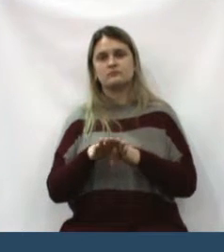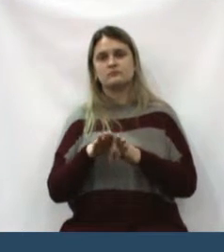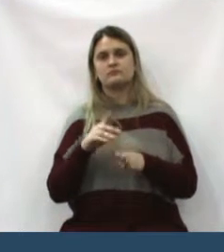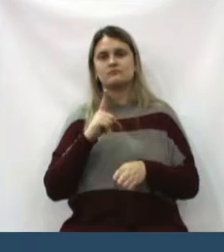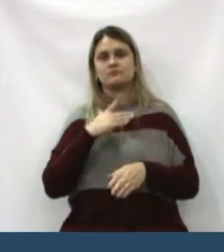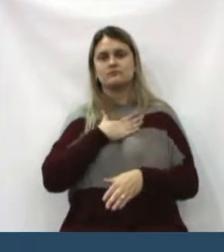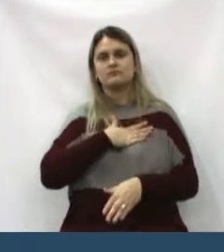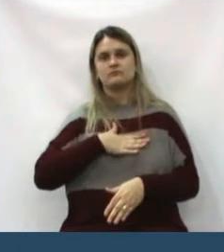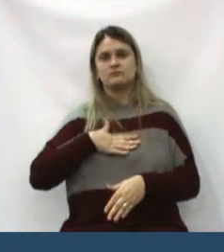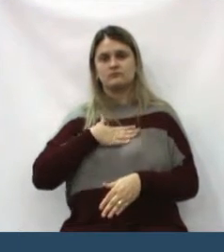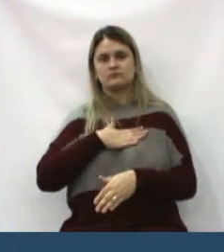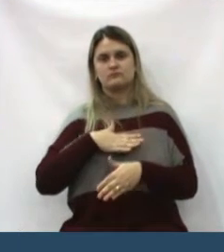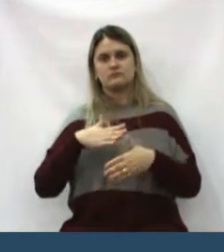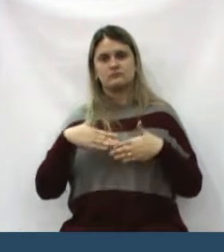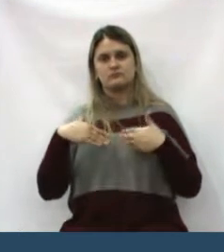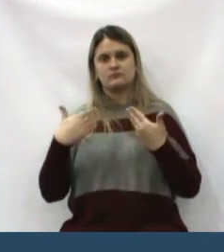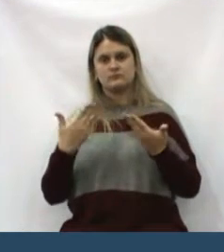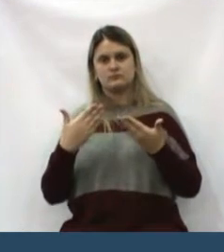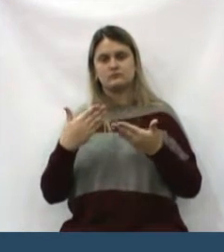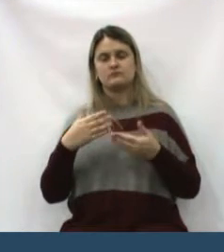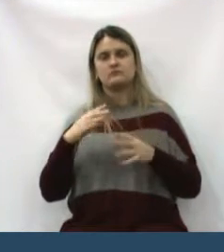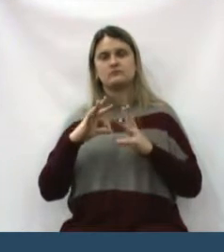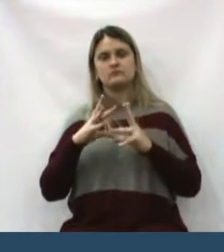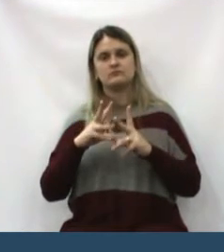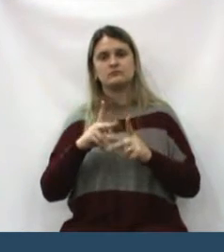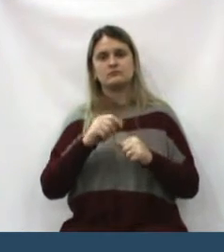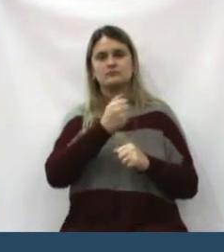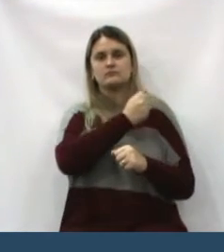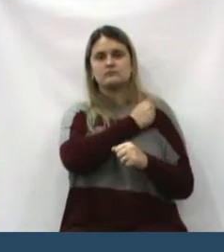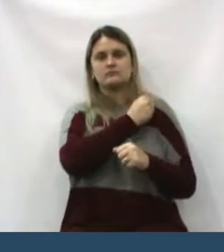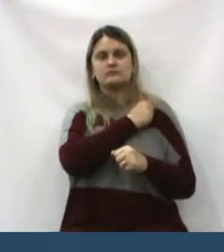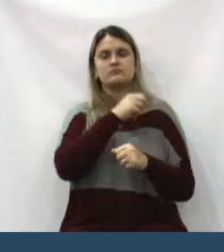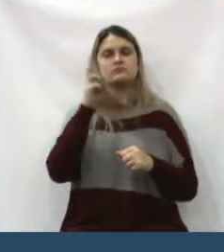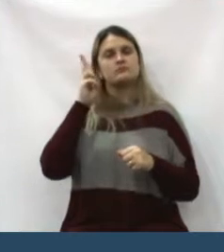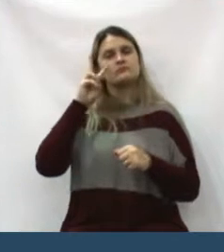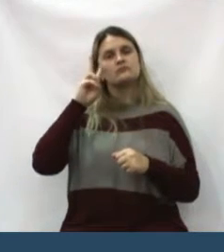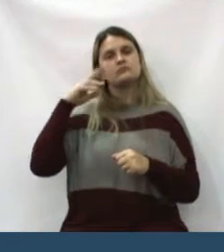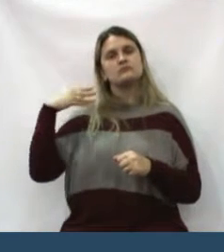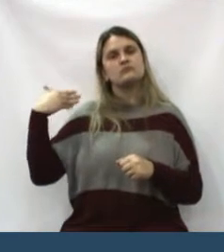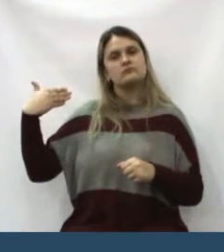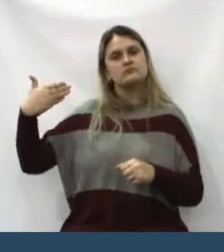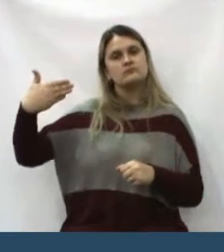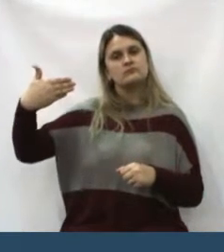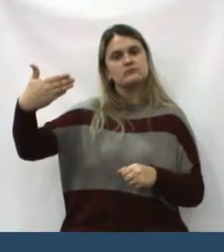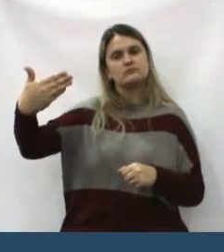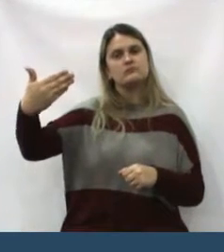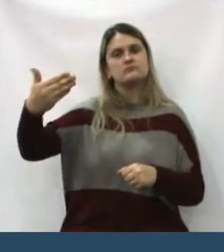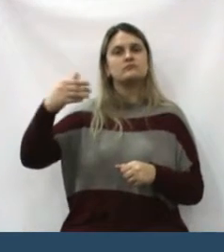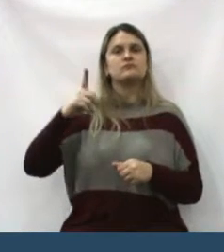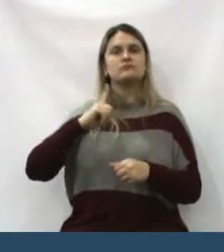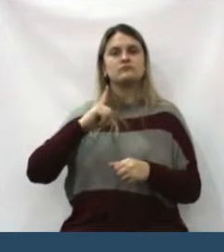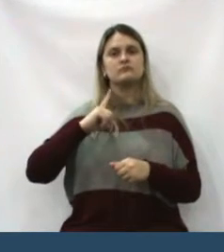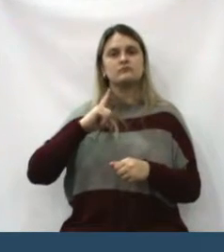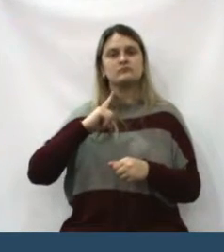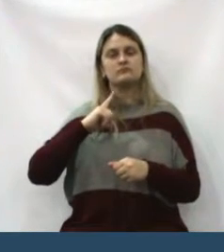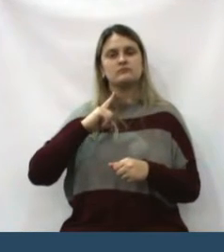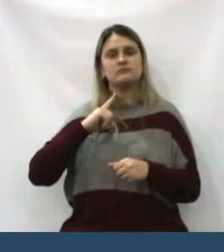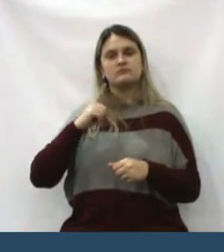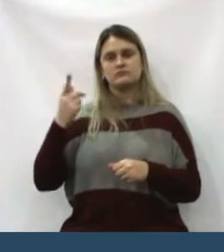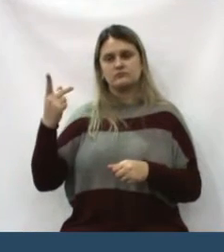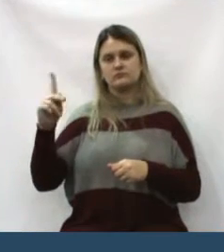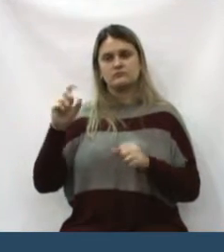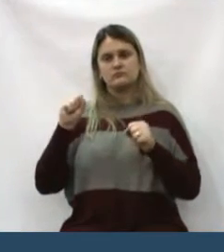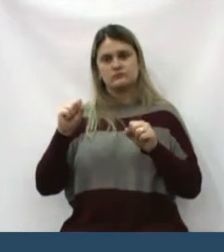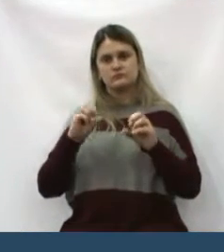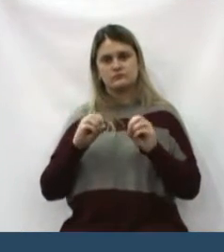tão gratificante, quando todos os alunos que passaram por suas turmas e que